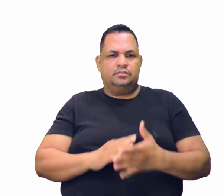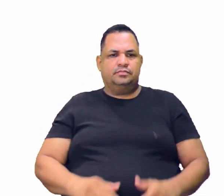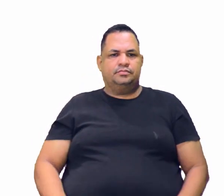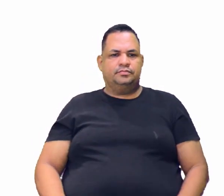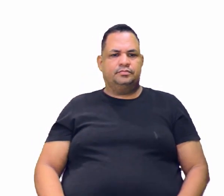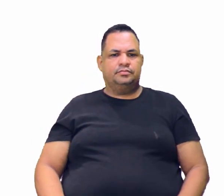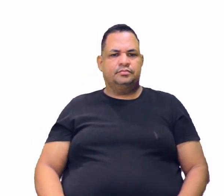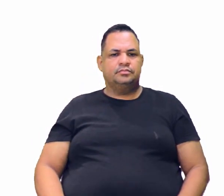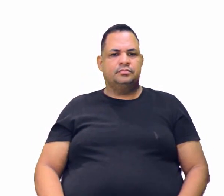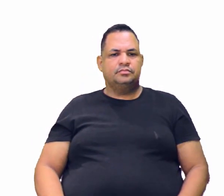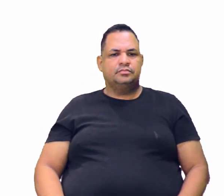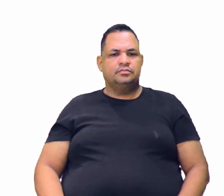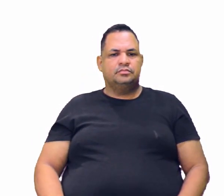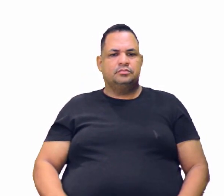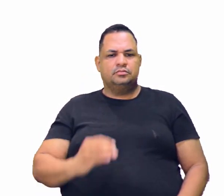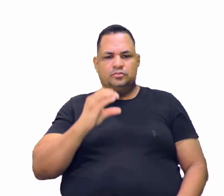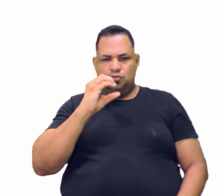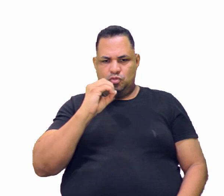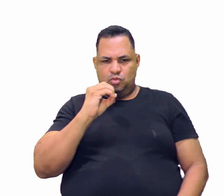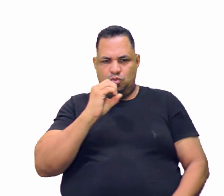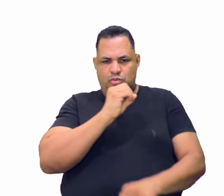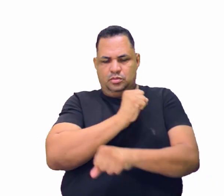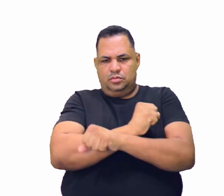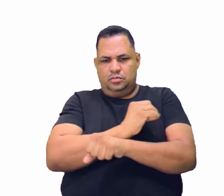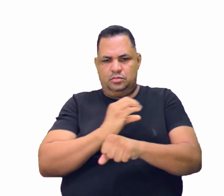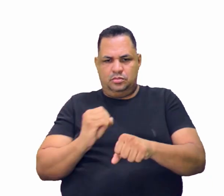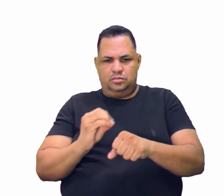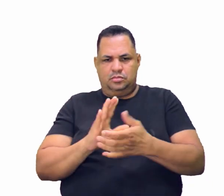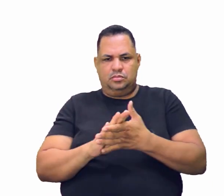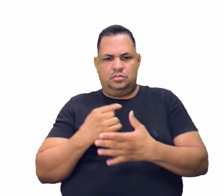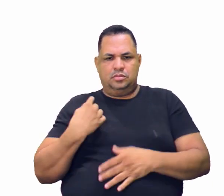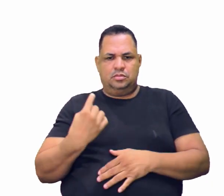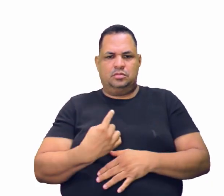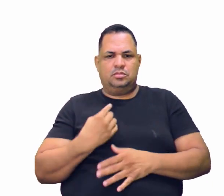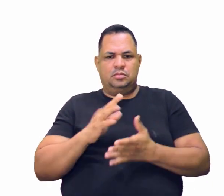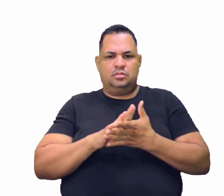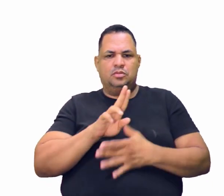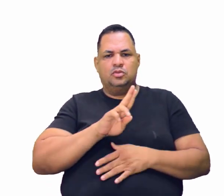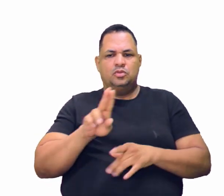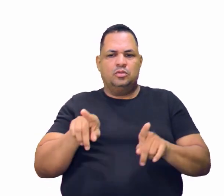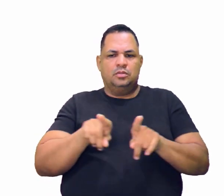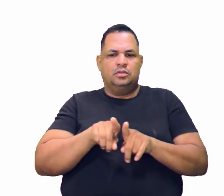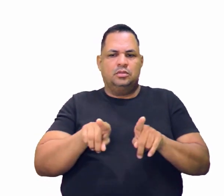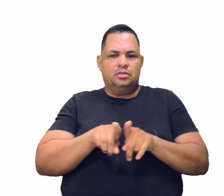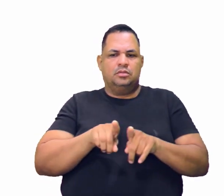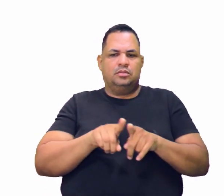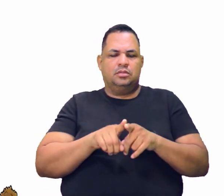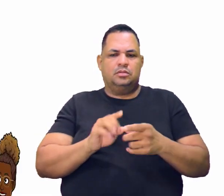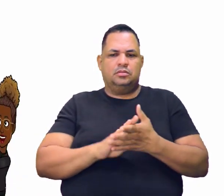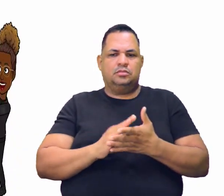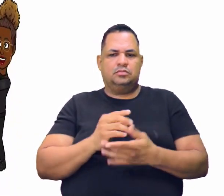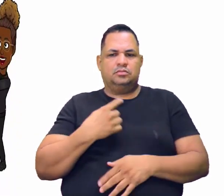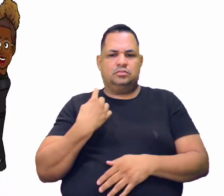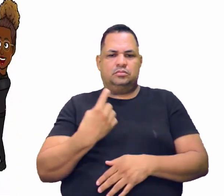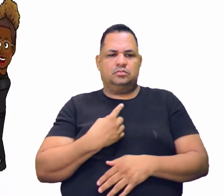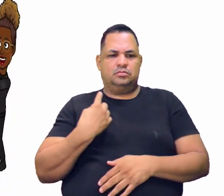aqui. Mas olha aqui o artigo, ó. O artigo está no singular, o nome também vai estar no singular.